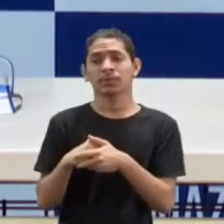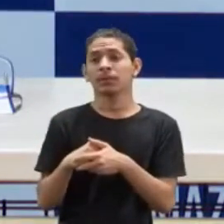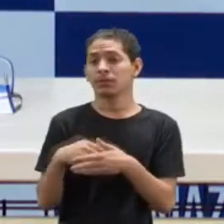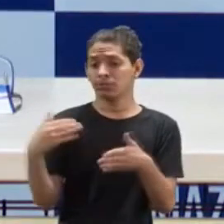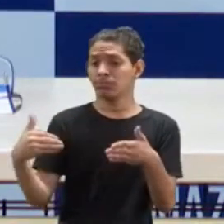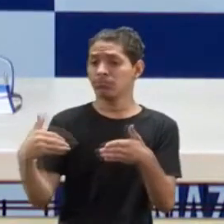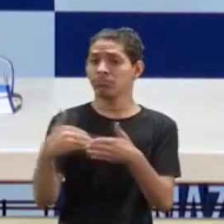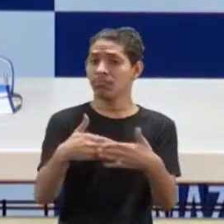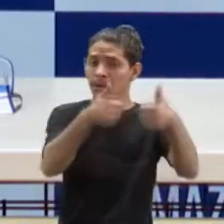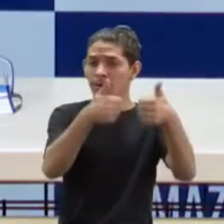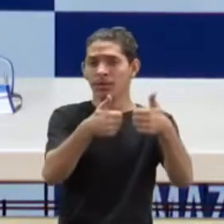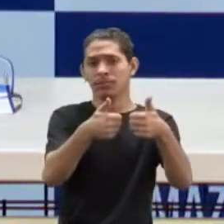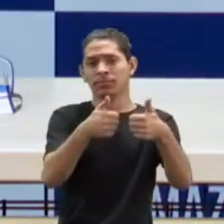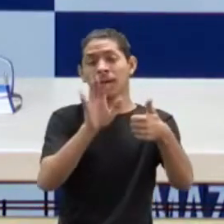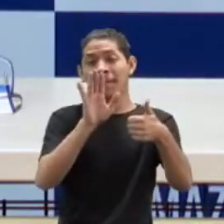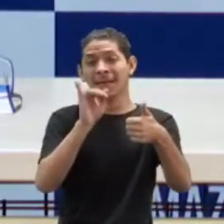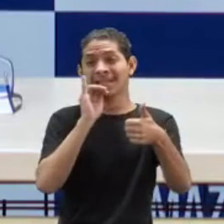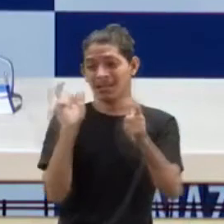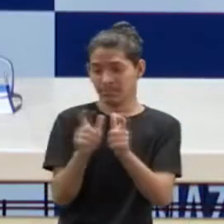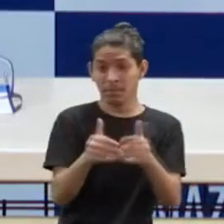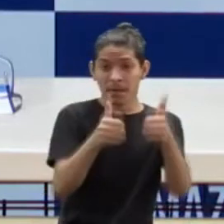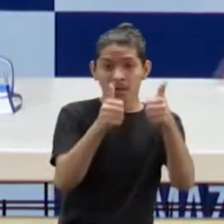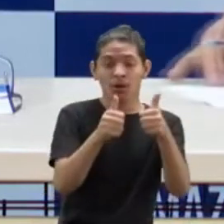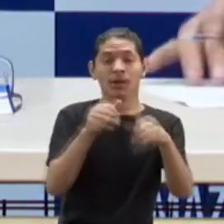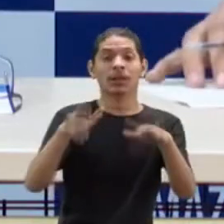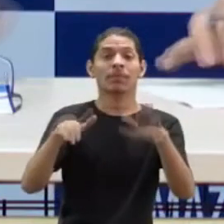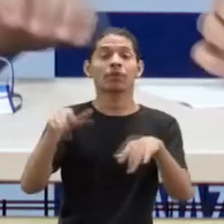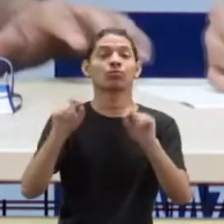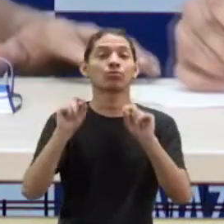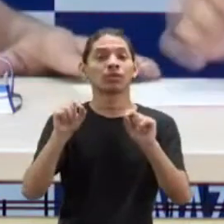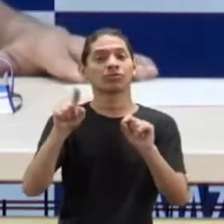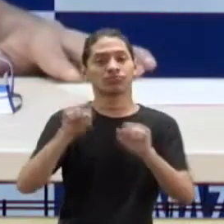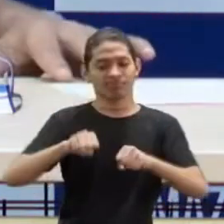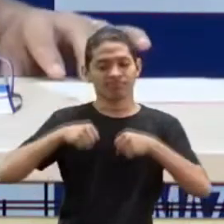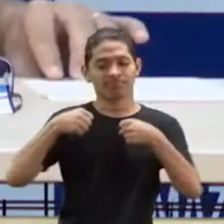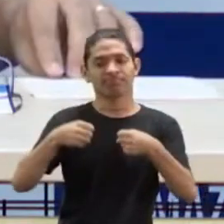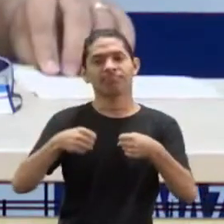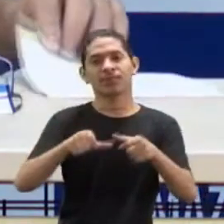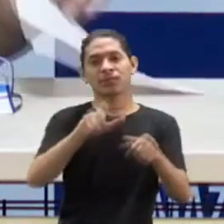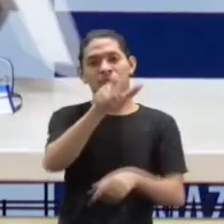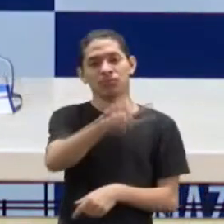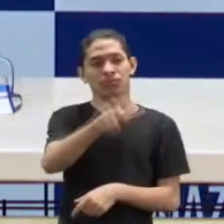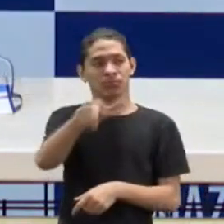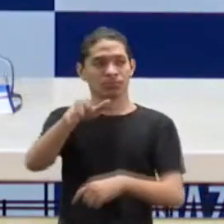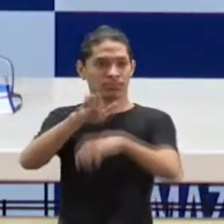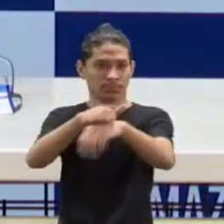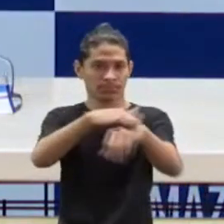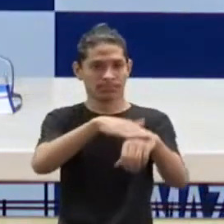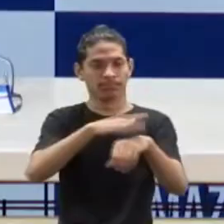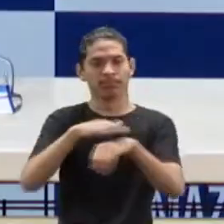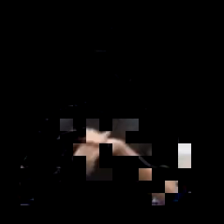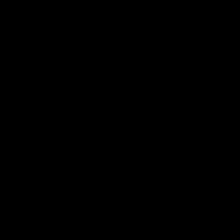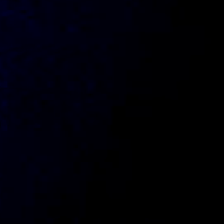tendência é que possa melhorar mas essa melhora vai depender do esforço a cada um de nós